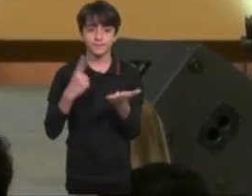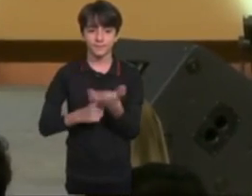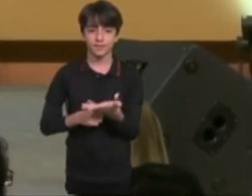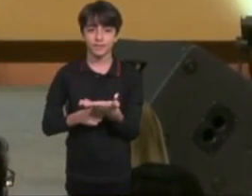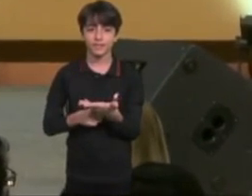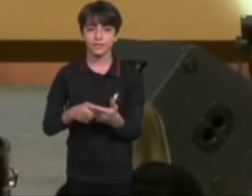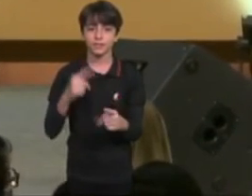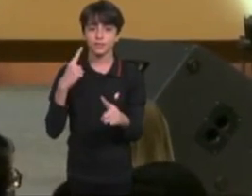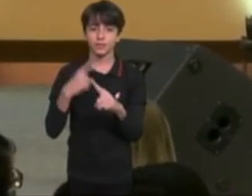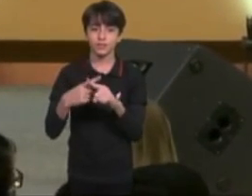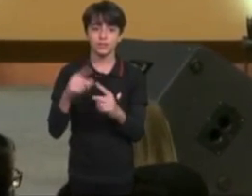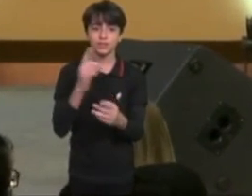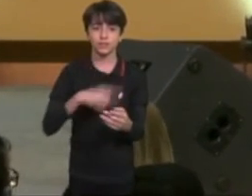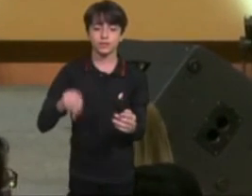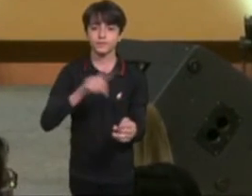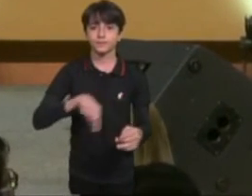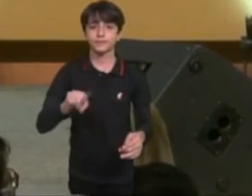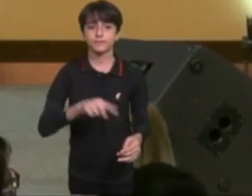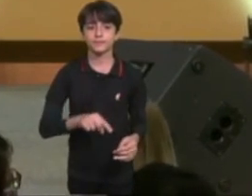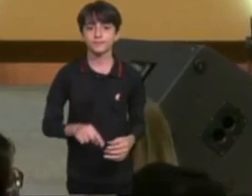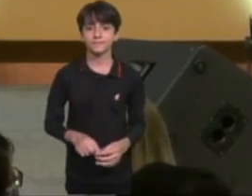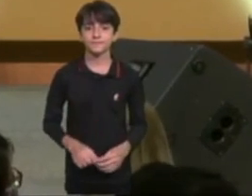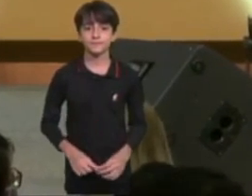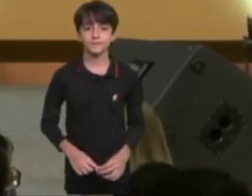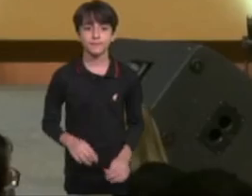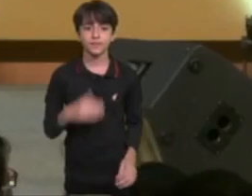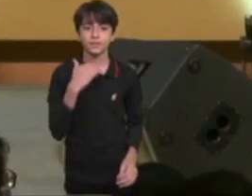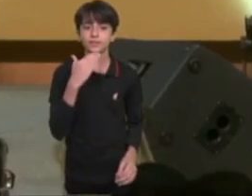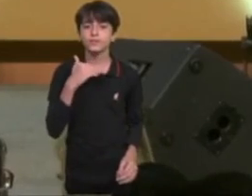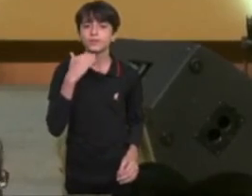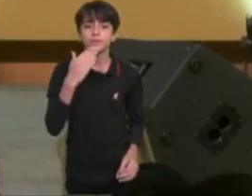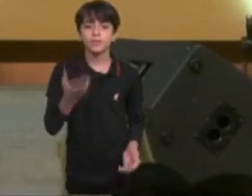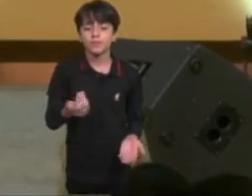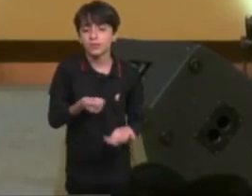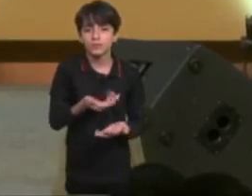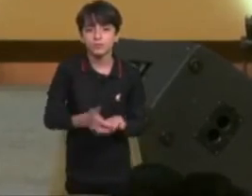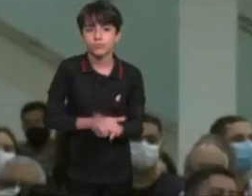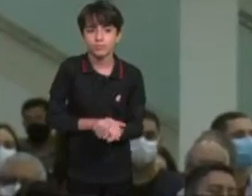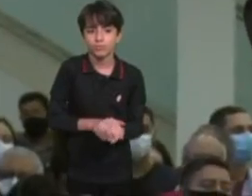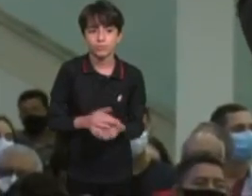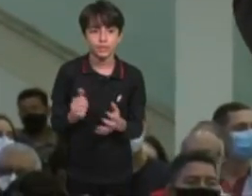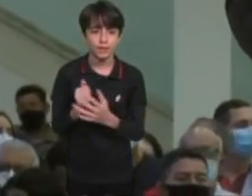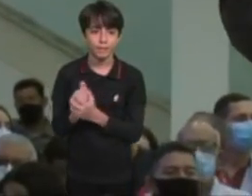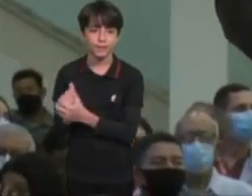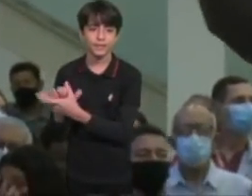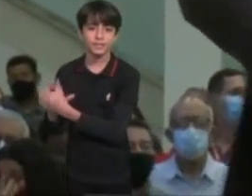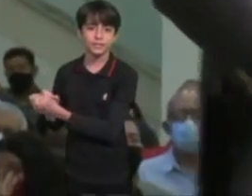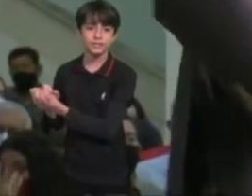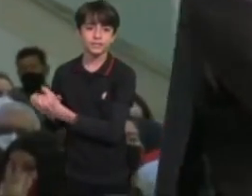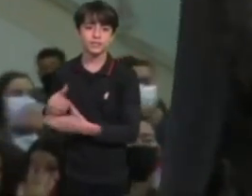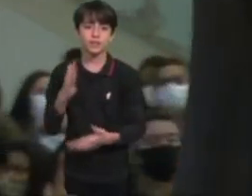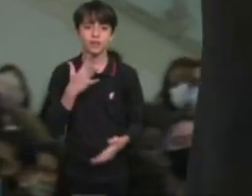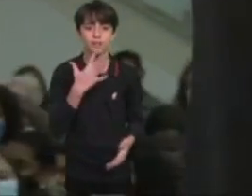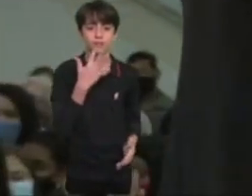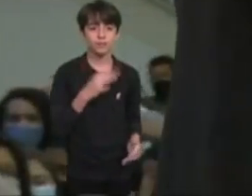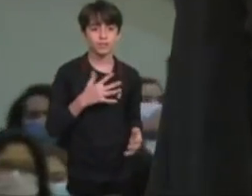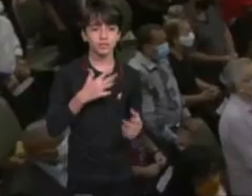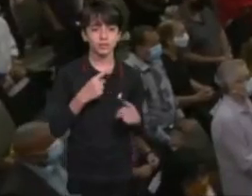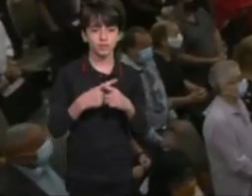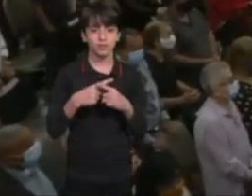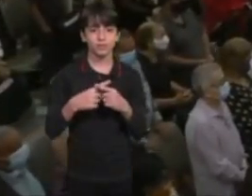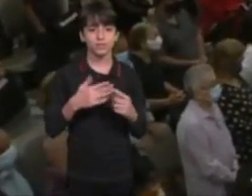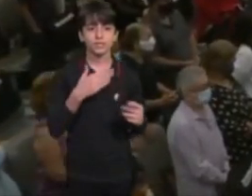menospreza vá você que adianta você acompanhar tua esposa rapaz O que que adianta você dizer que gosta da igreja